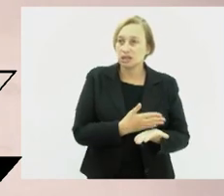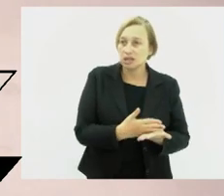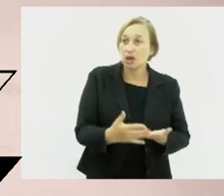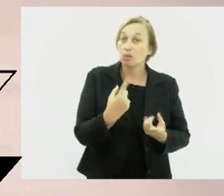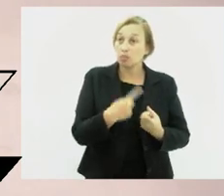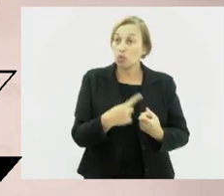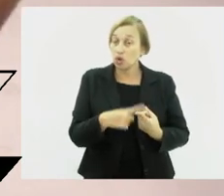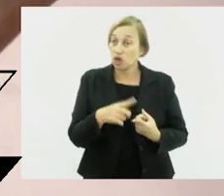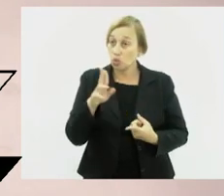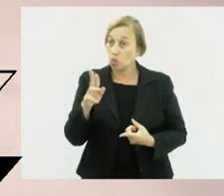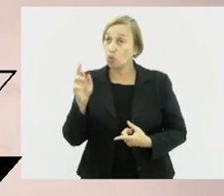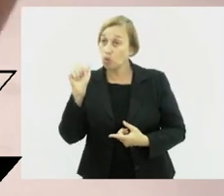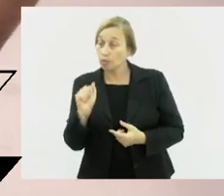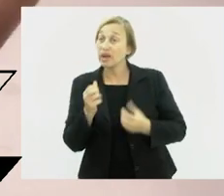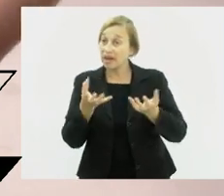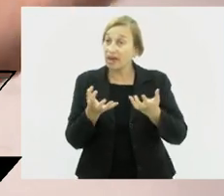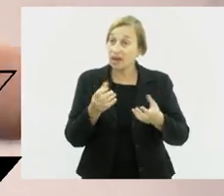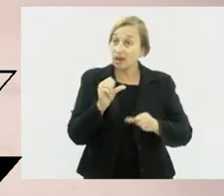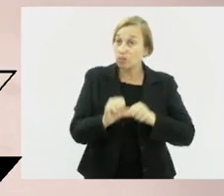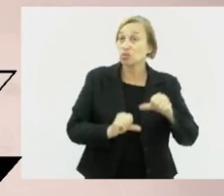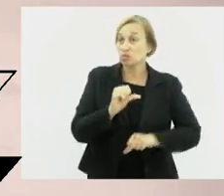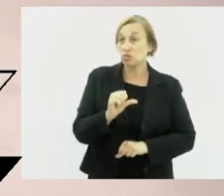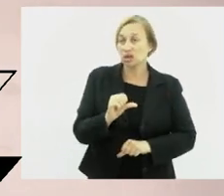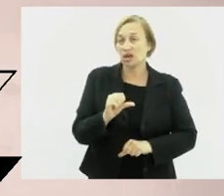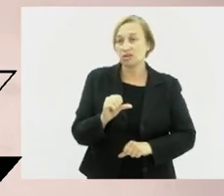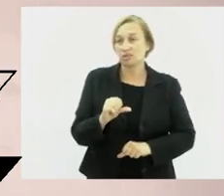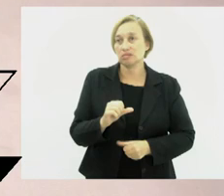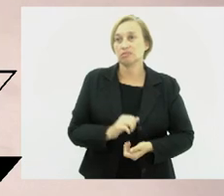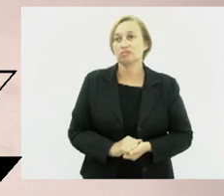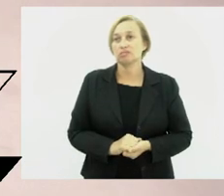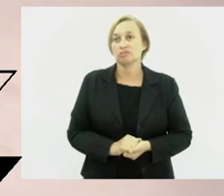Porque a UPRA quer mudar isso.